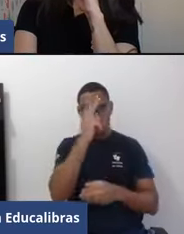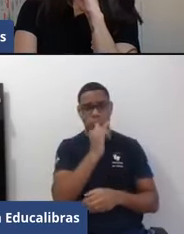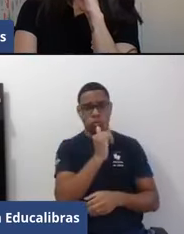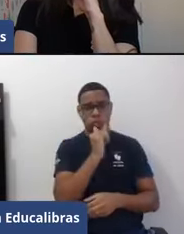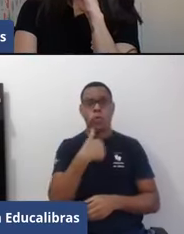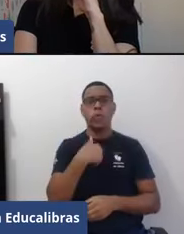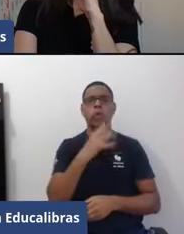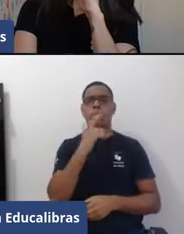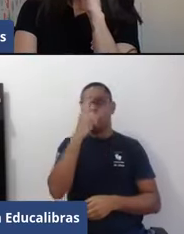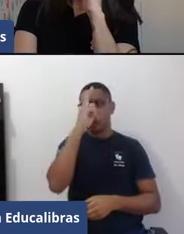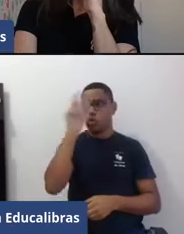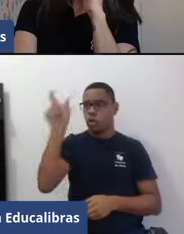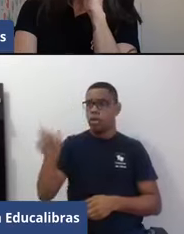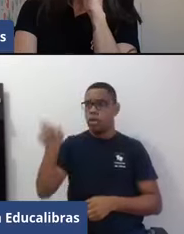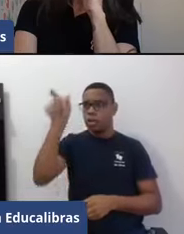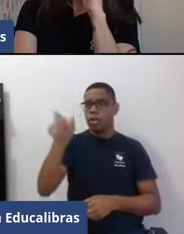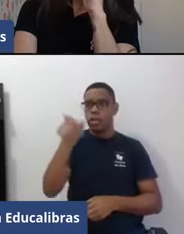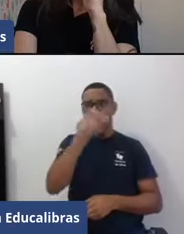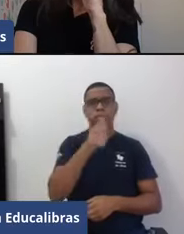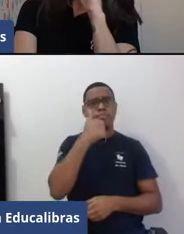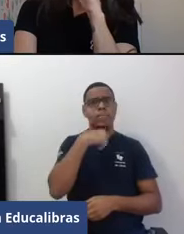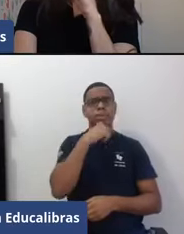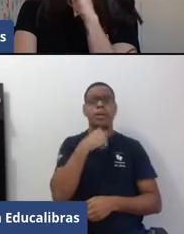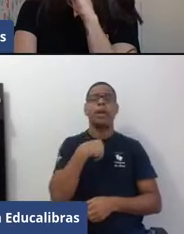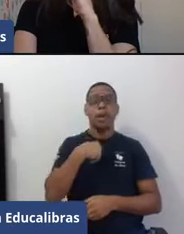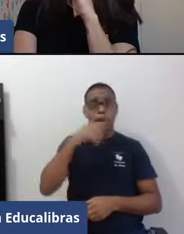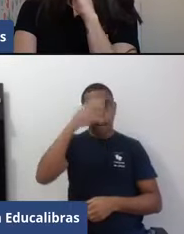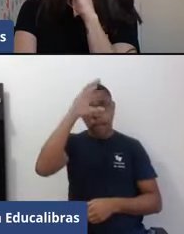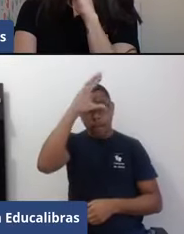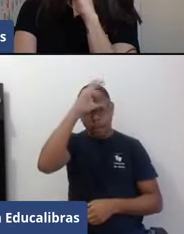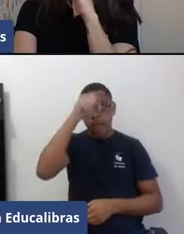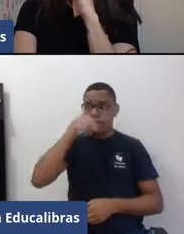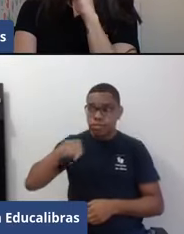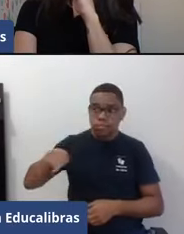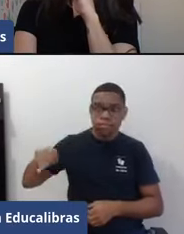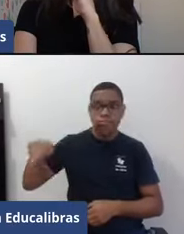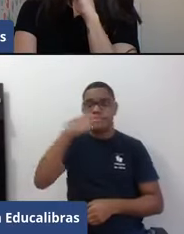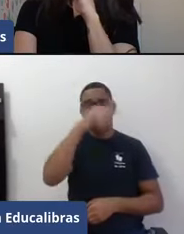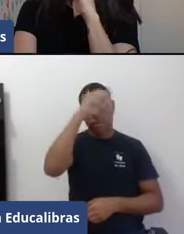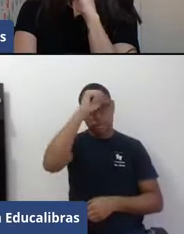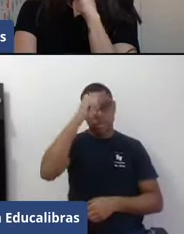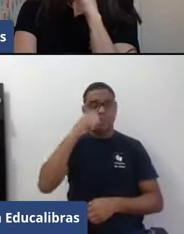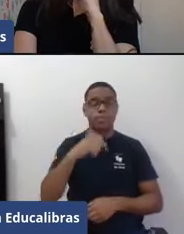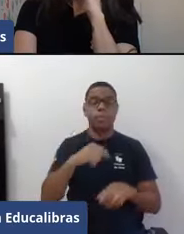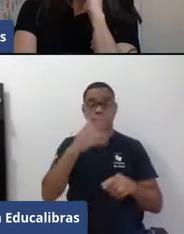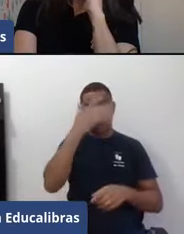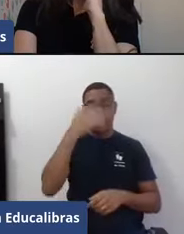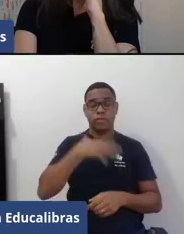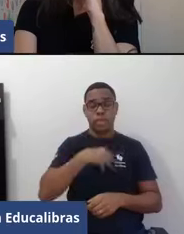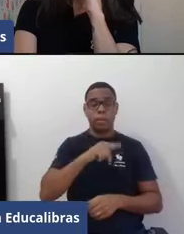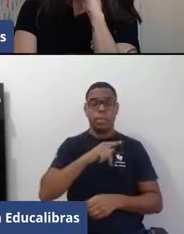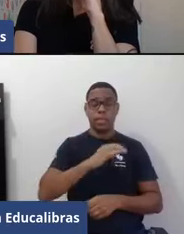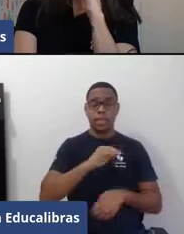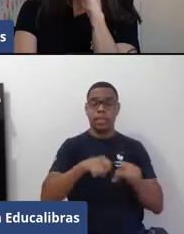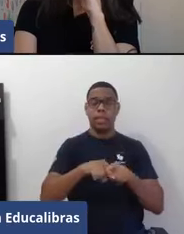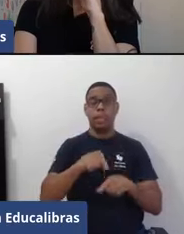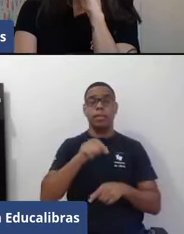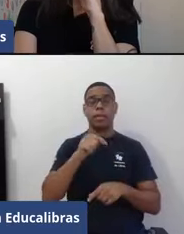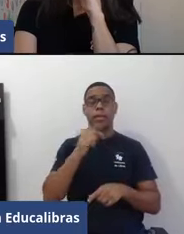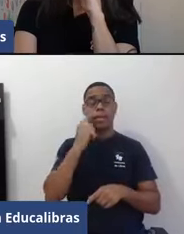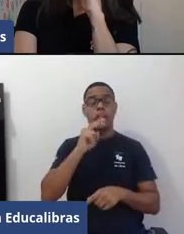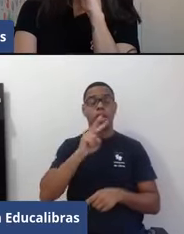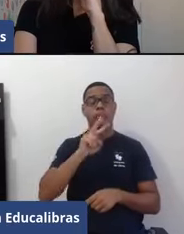muitas histórias de muitas mães. E eu aprendi essas mães. A minha filha é PC e visual. Mas tinha outra síndrome que eu